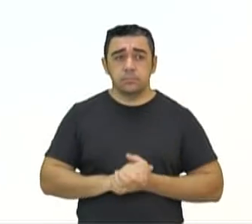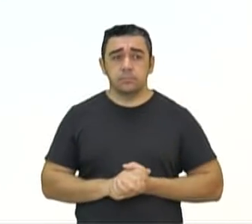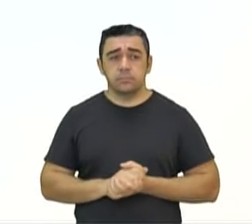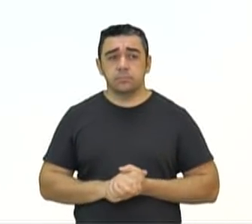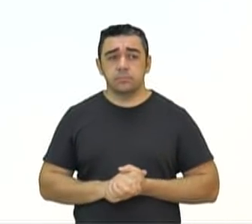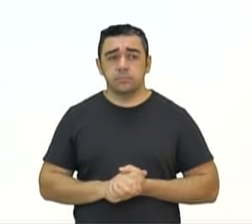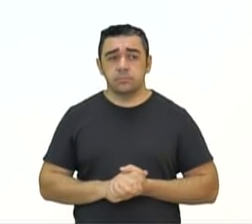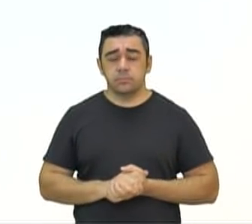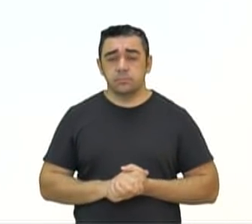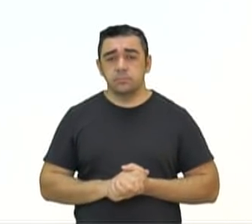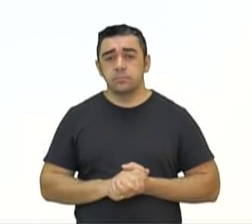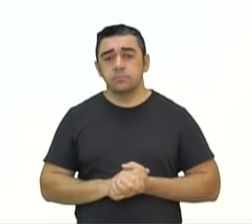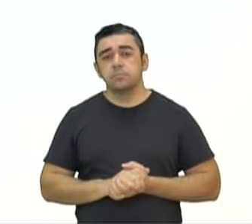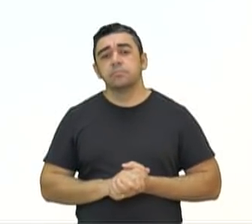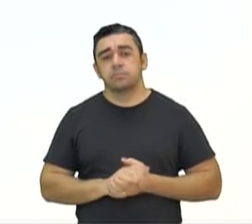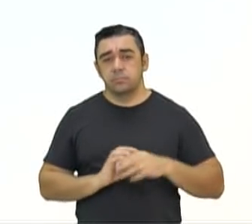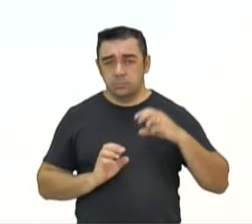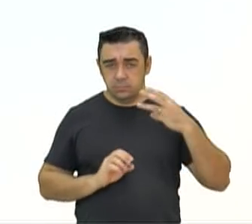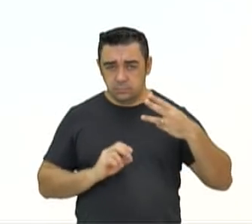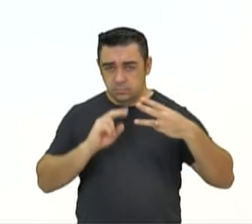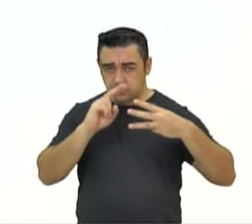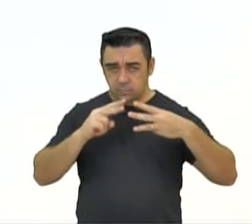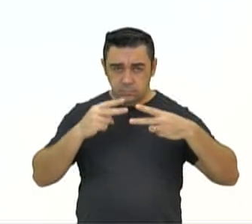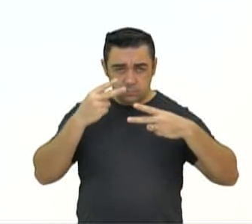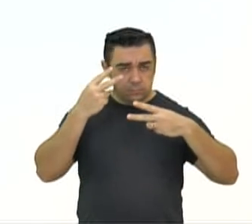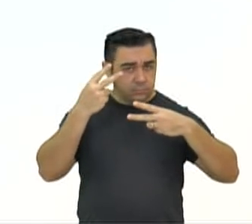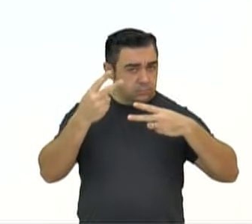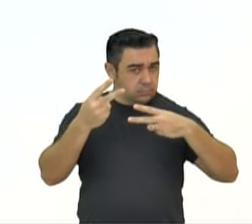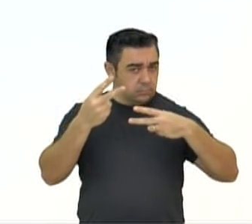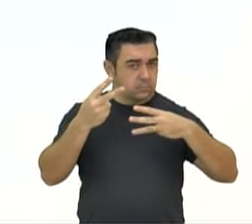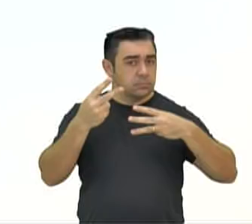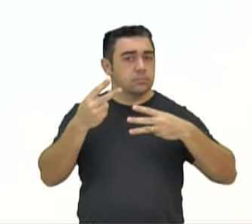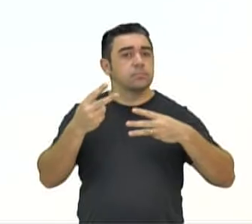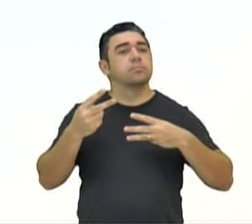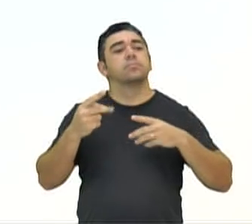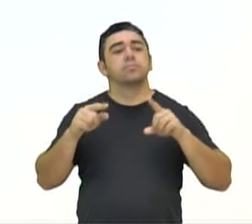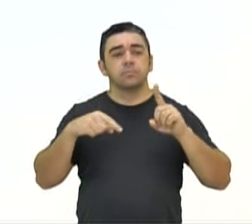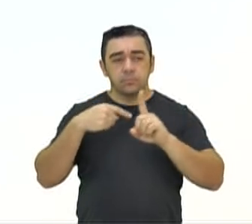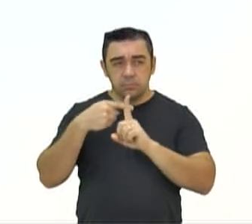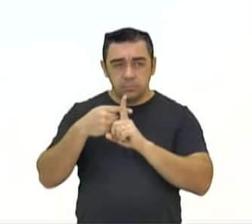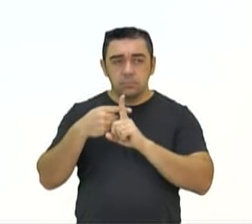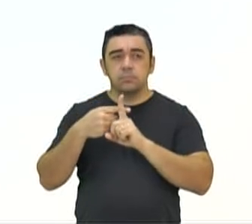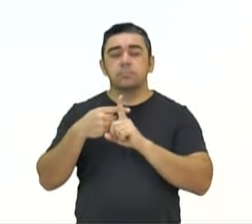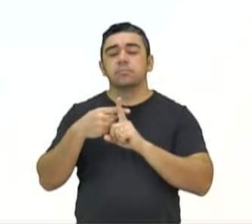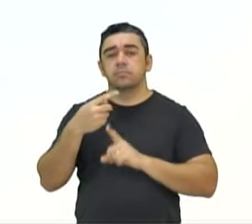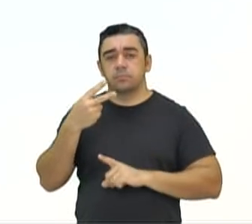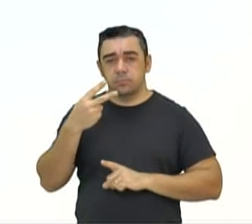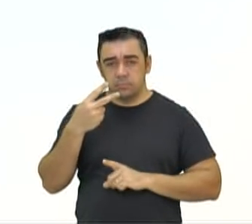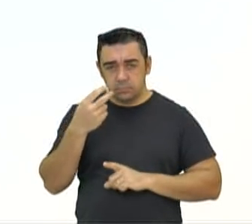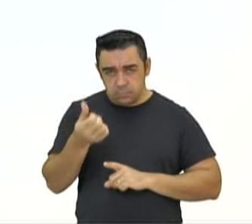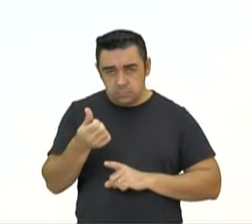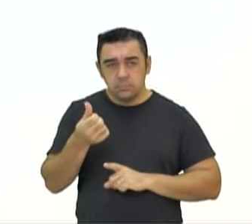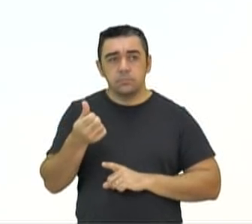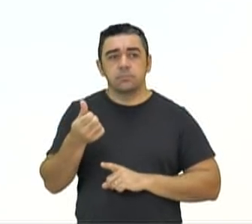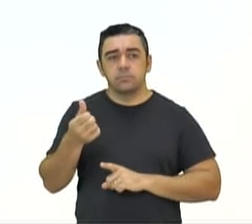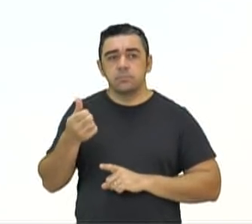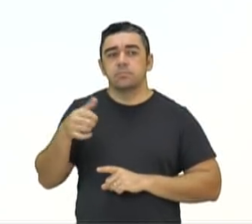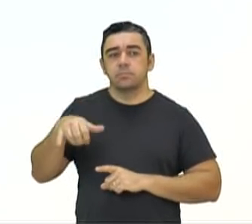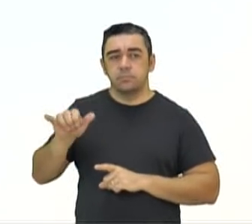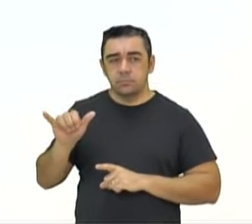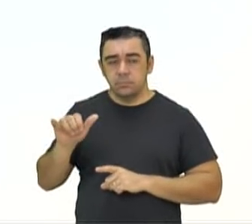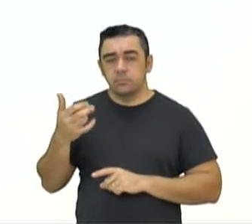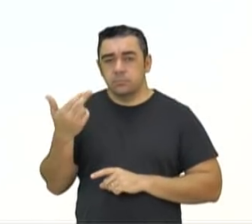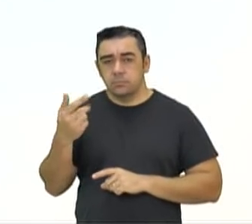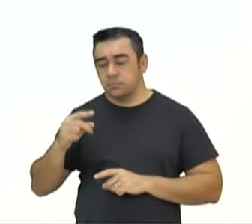temos que o quadrado do primeiro mais 2 vezes o primeiro vezes o segundo é igual ao quadrado mais o quadrado